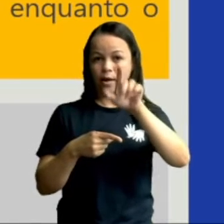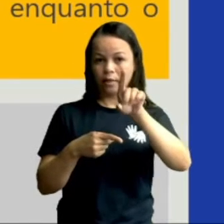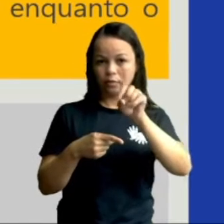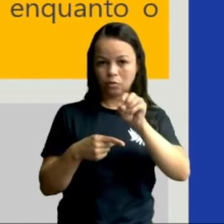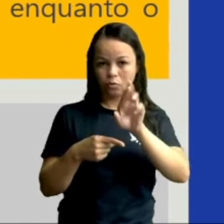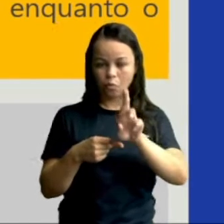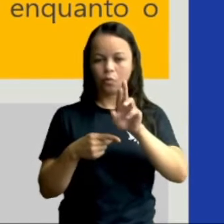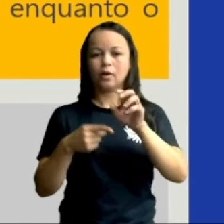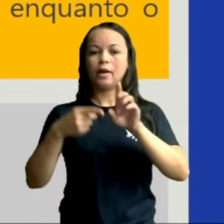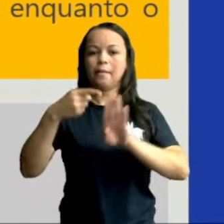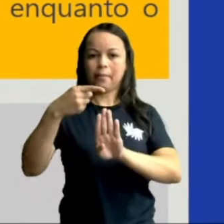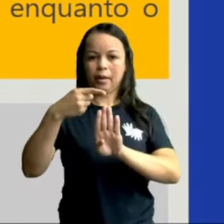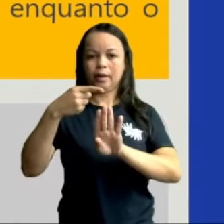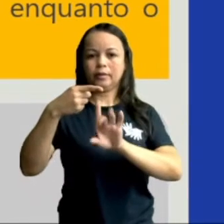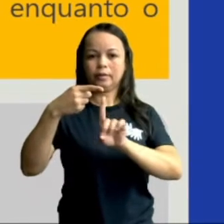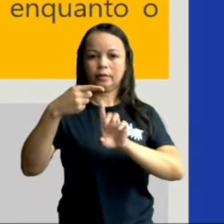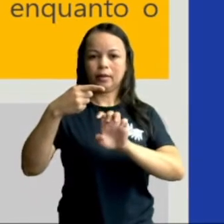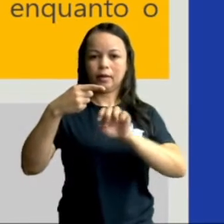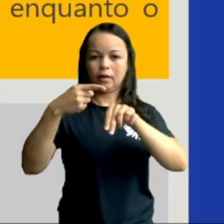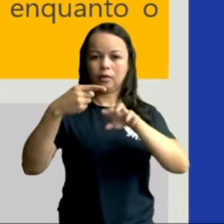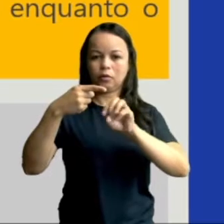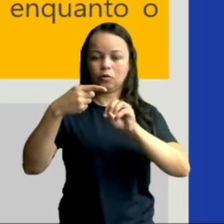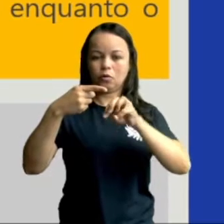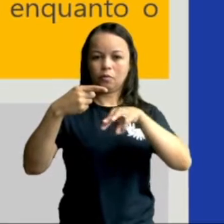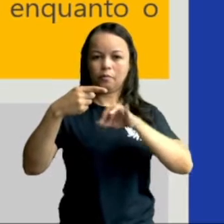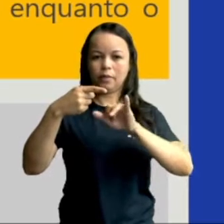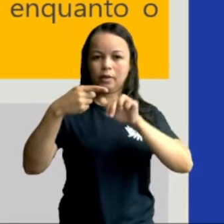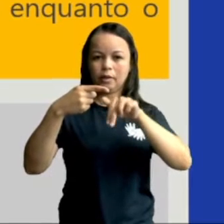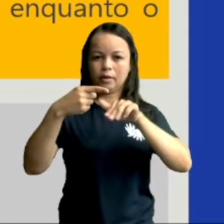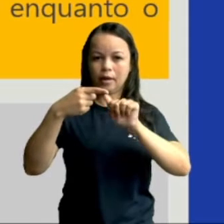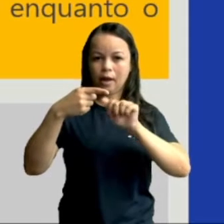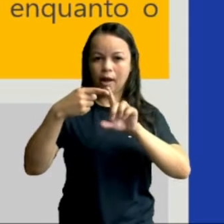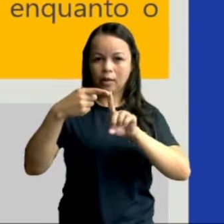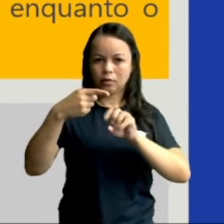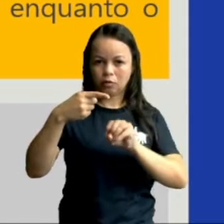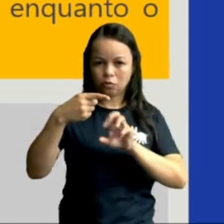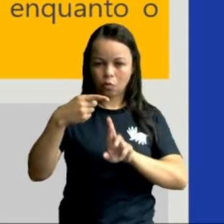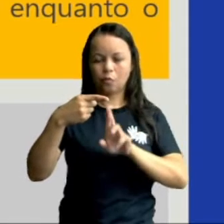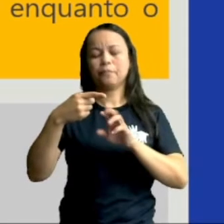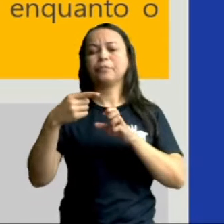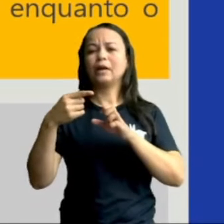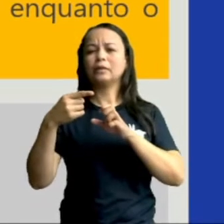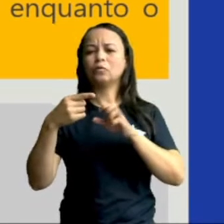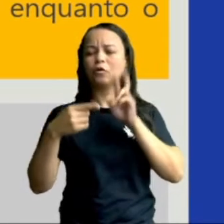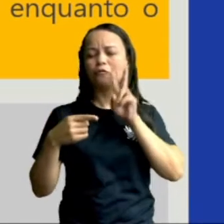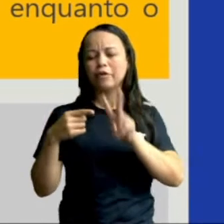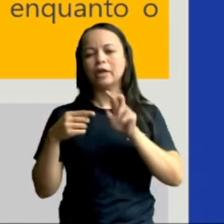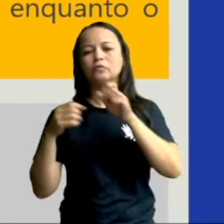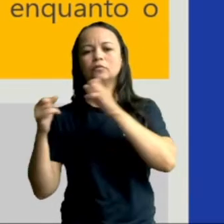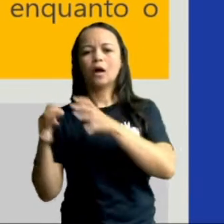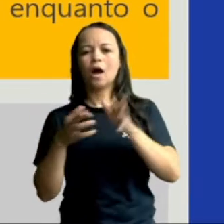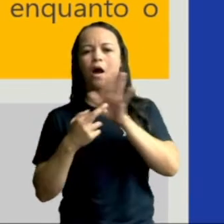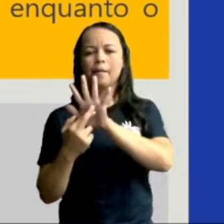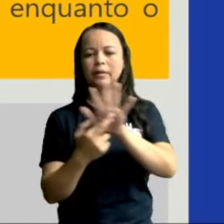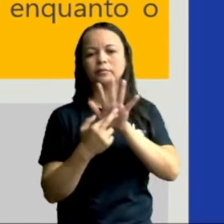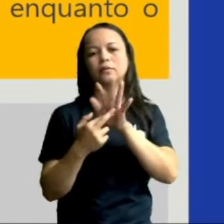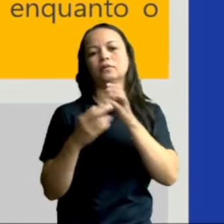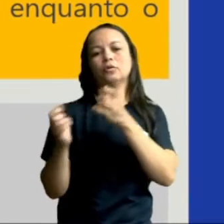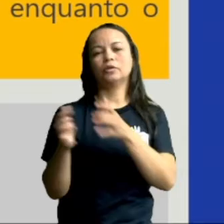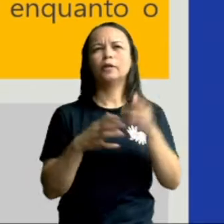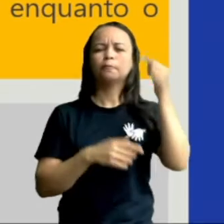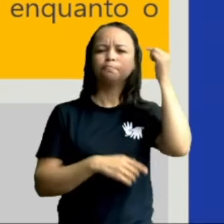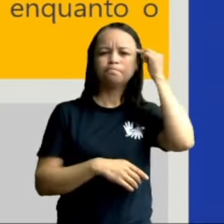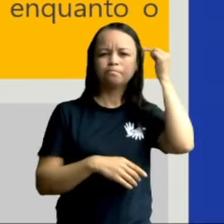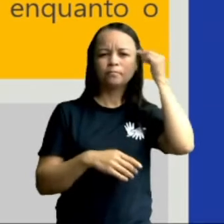denominador, tá? Então, a gente está vendo essa representação e precisa ter a noção de que